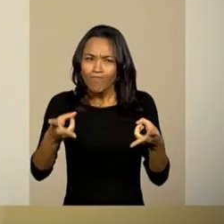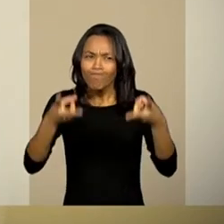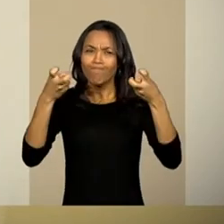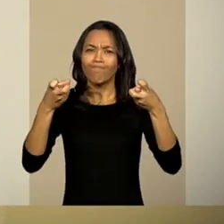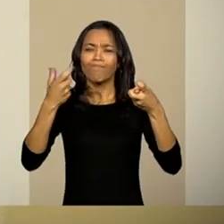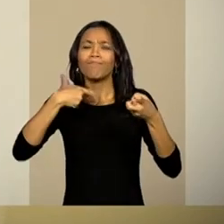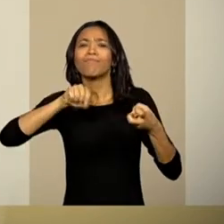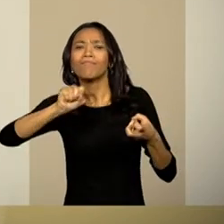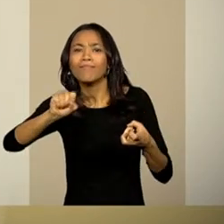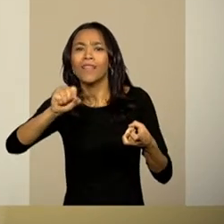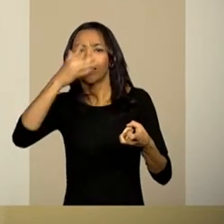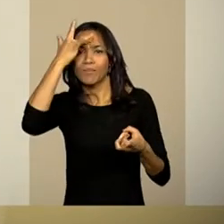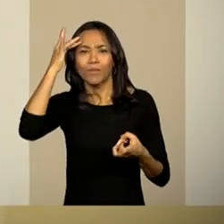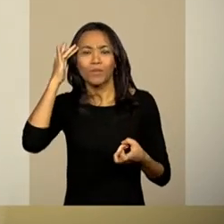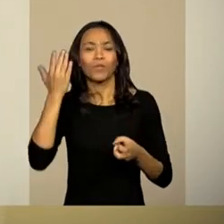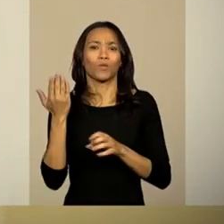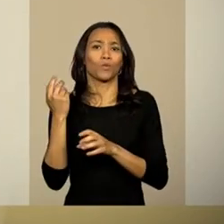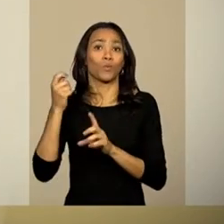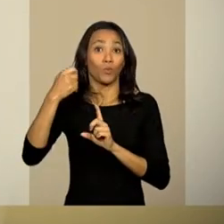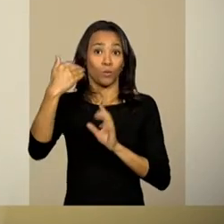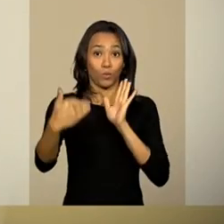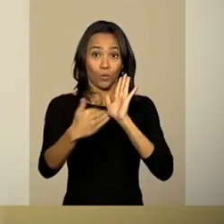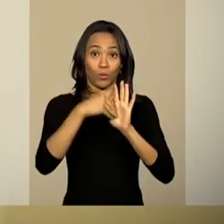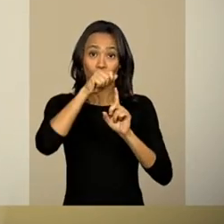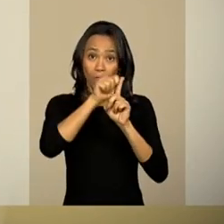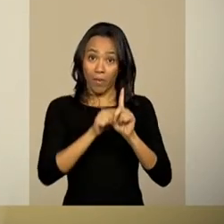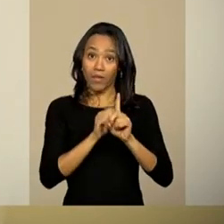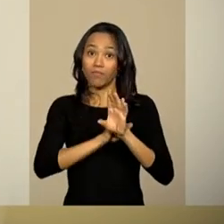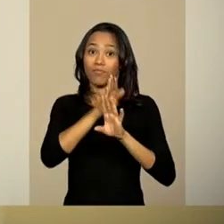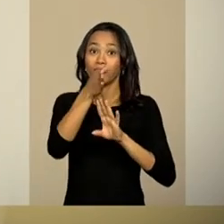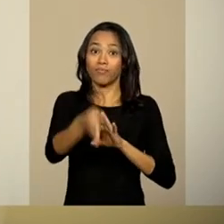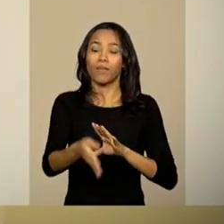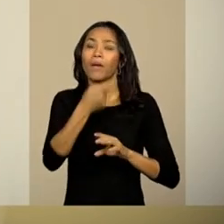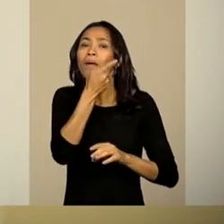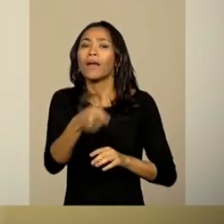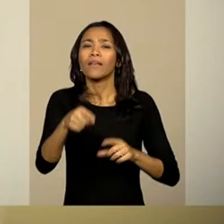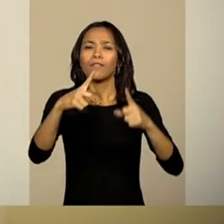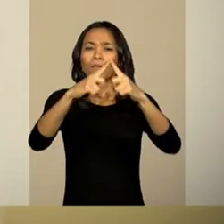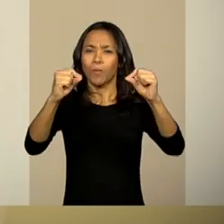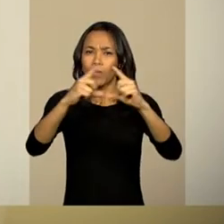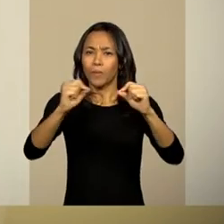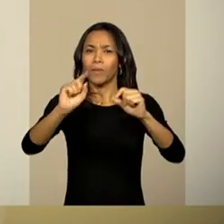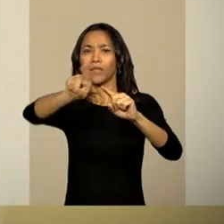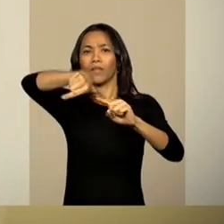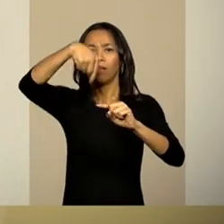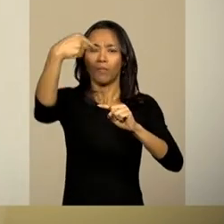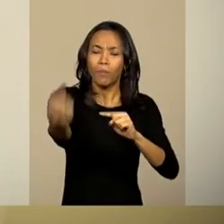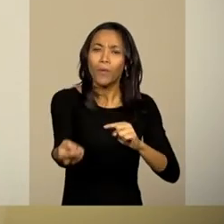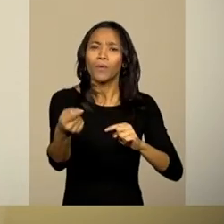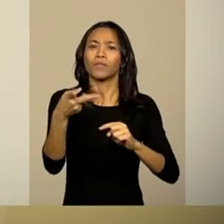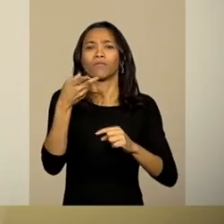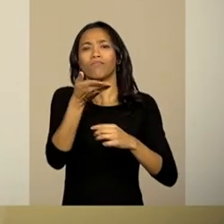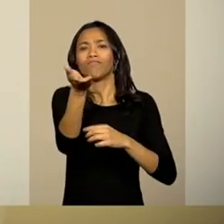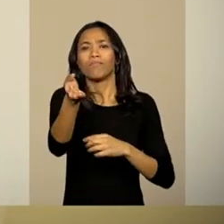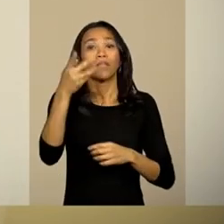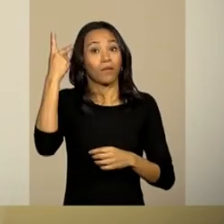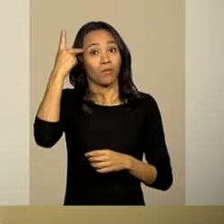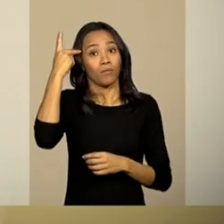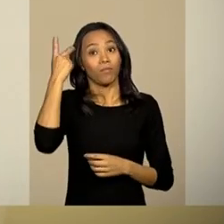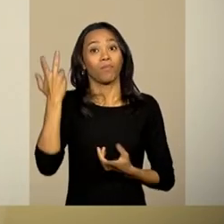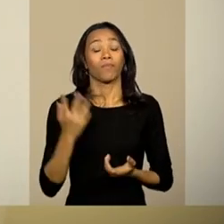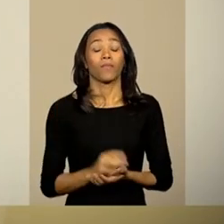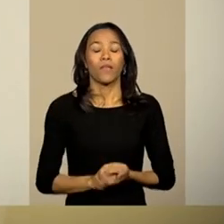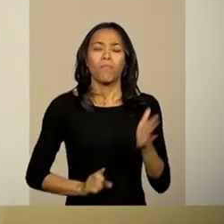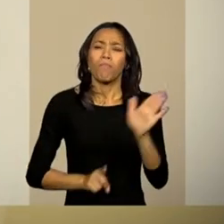por aqueles que passaram no último mês pelo aeroporto de Brasília e, a partir de amanhã, passarem também por Guarulhos. Presidenta, e